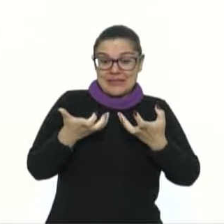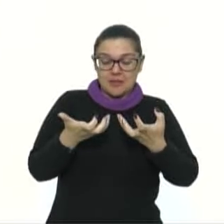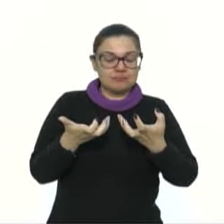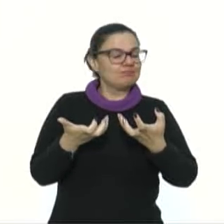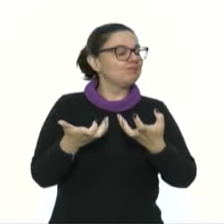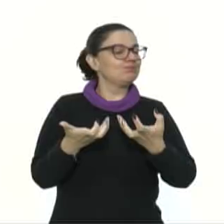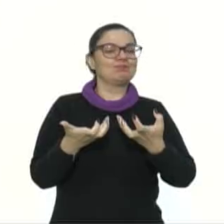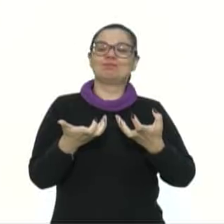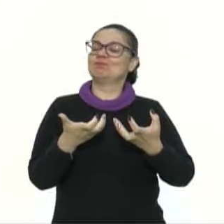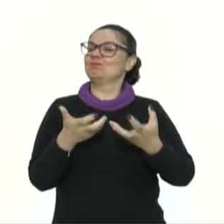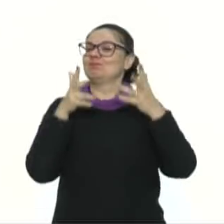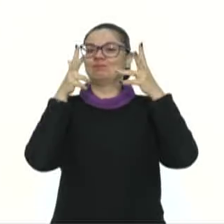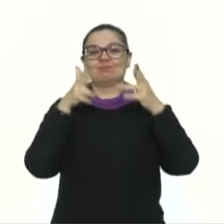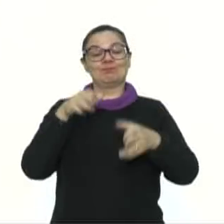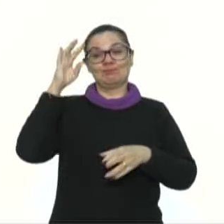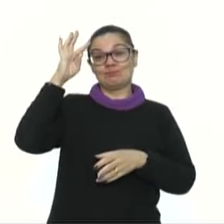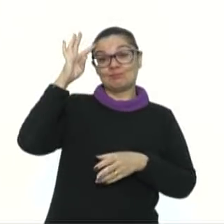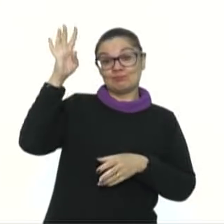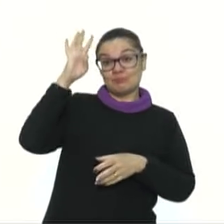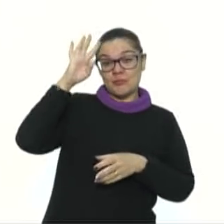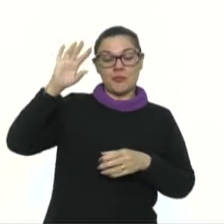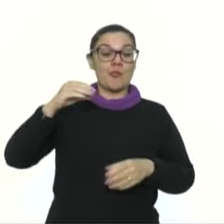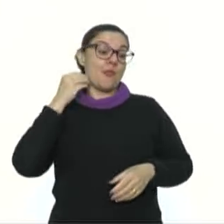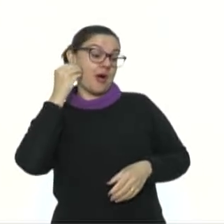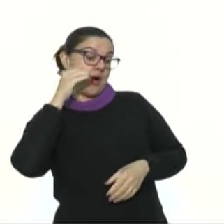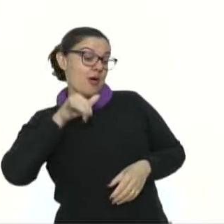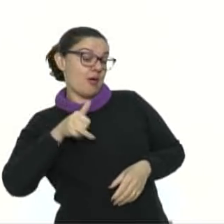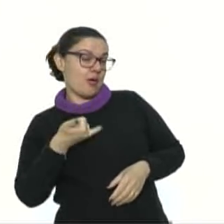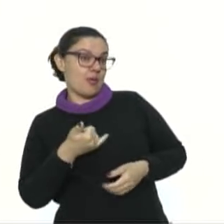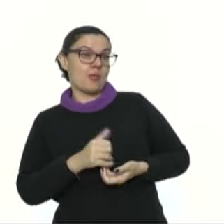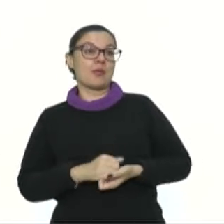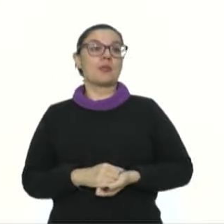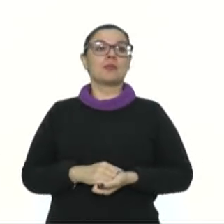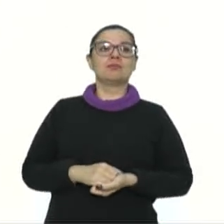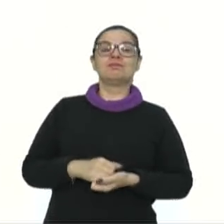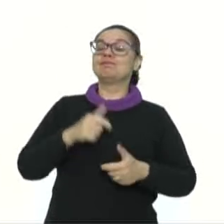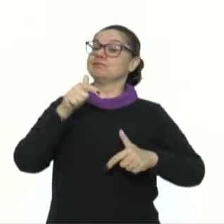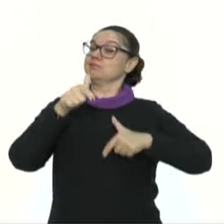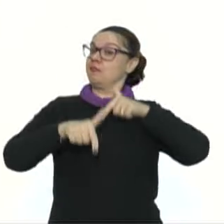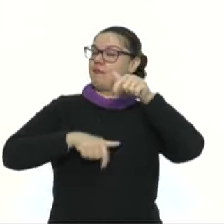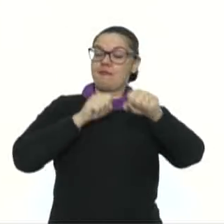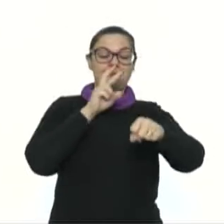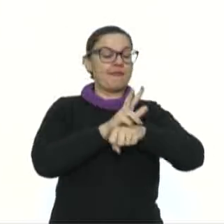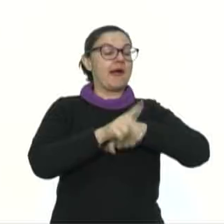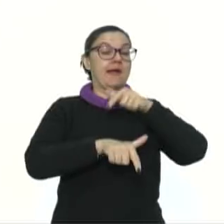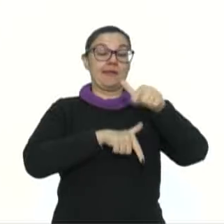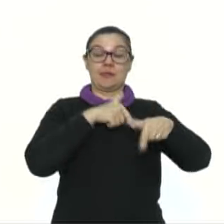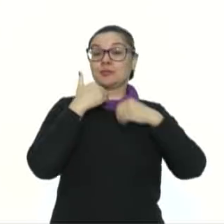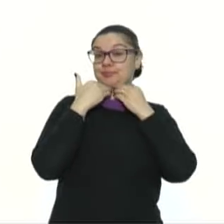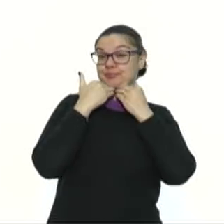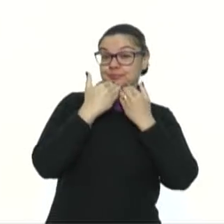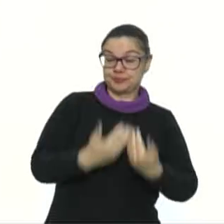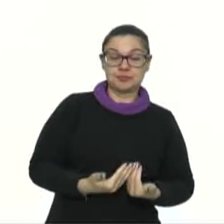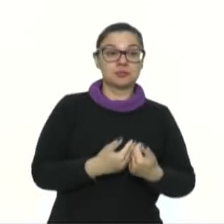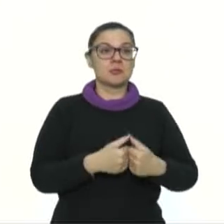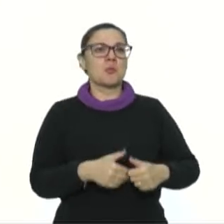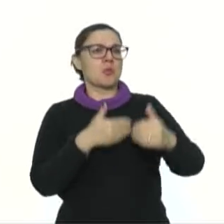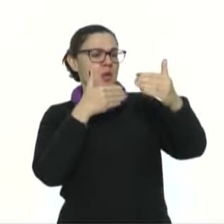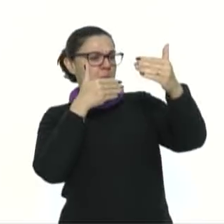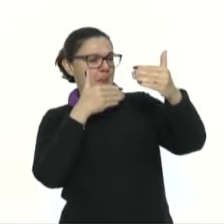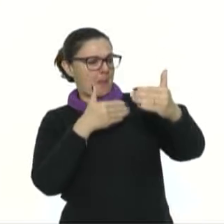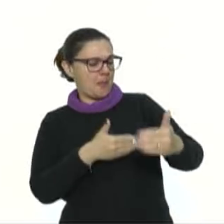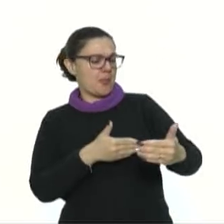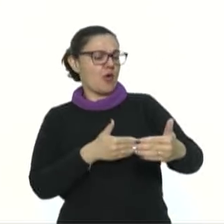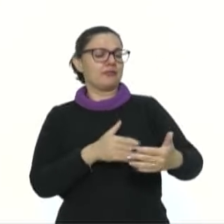acontecer como planejado. Uma oportunidade profissional não alcançada, uma prova com